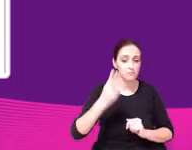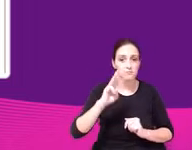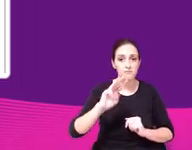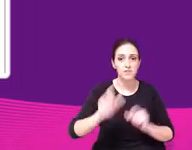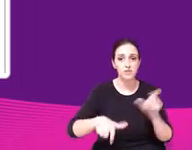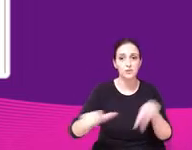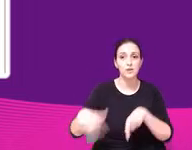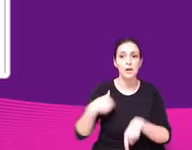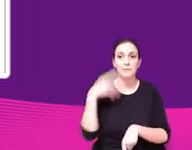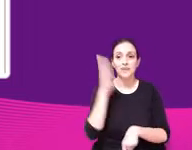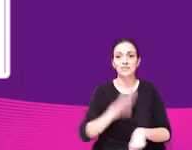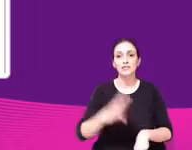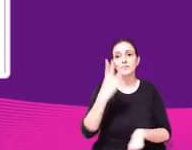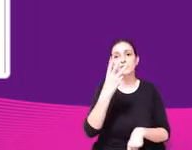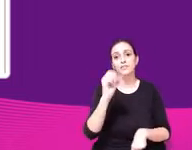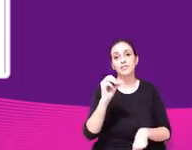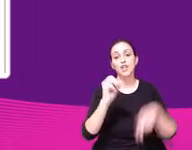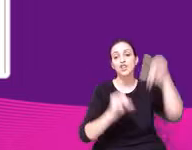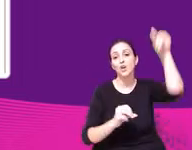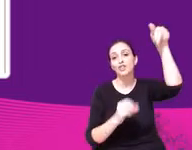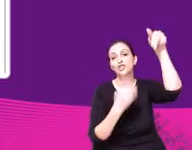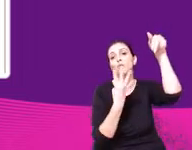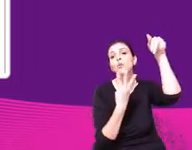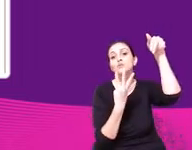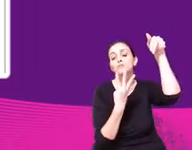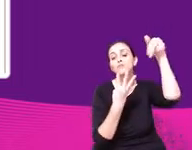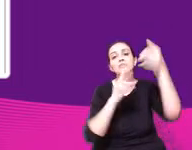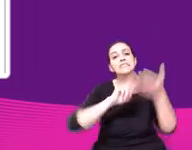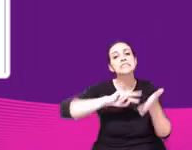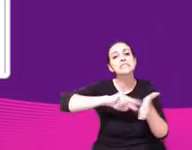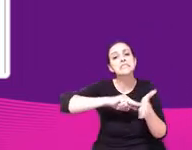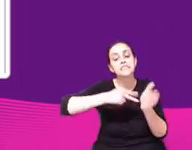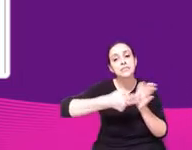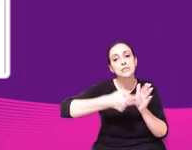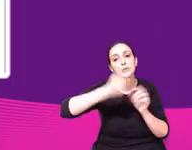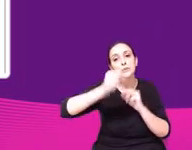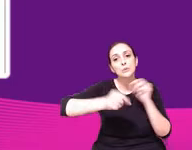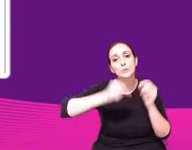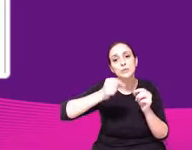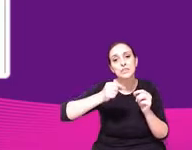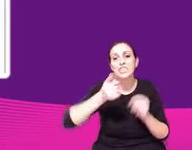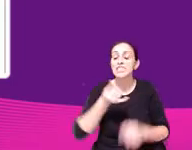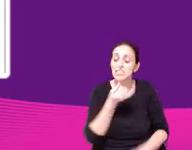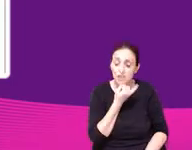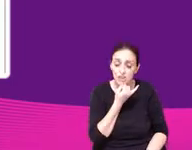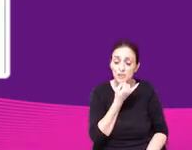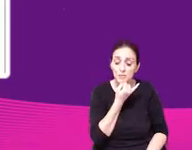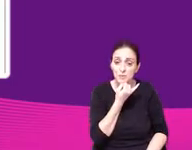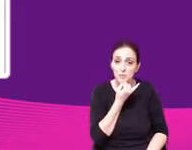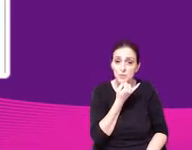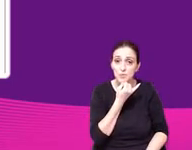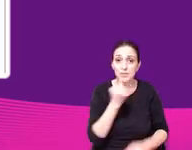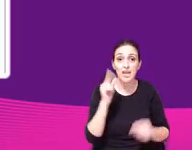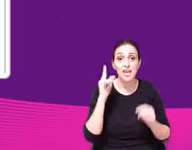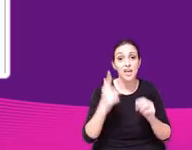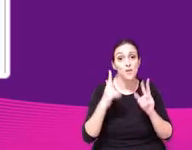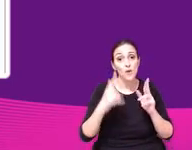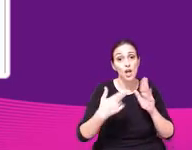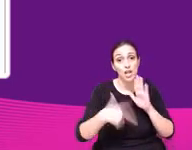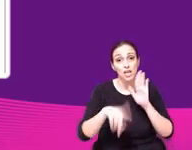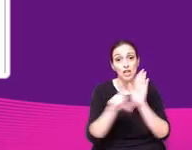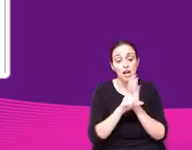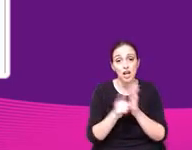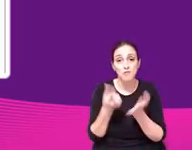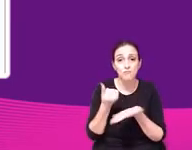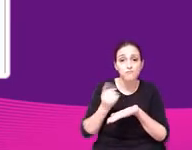30. Região norte, 4. Isso significa o que é muito triste. Com igual legislação e financiamento,